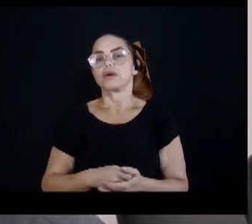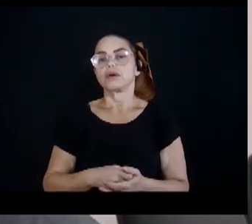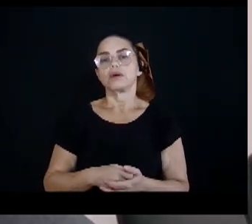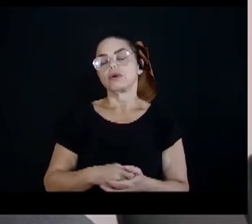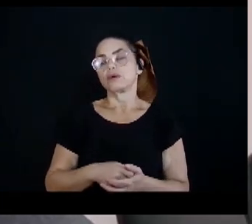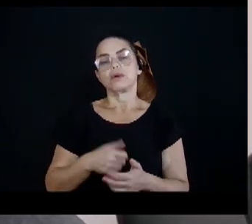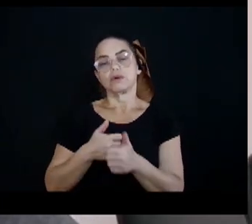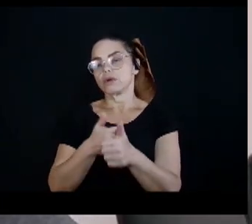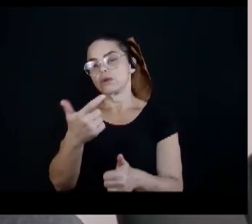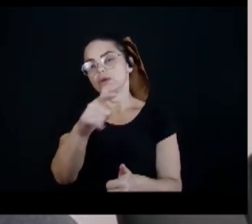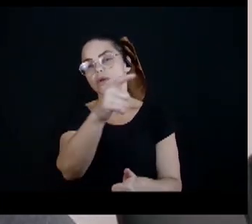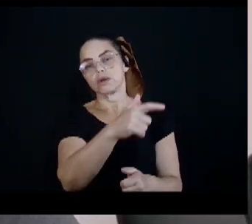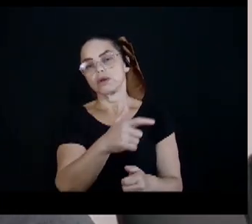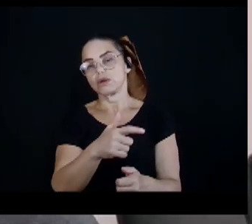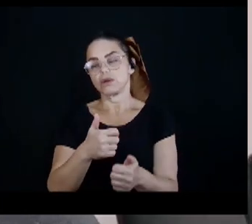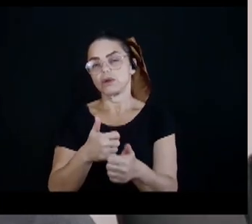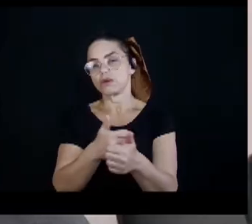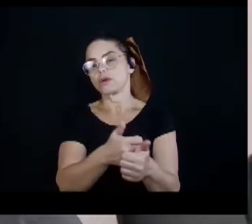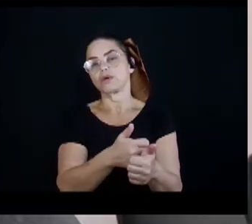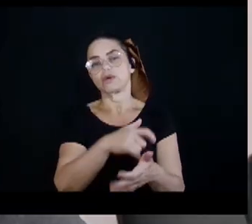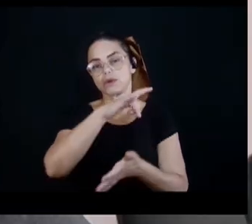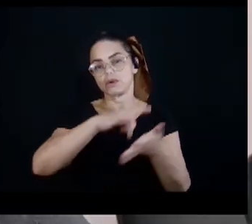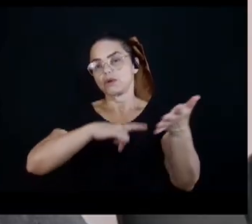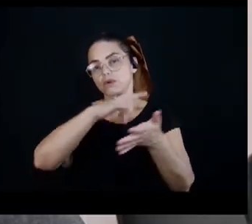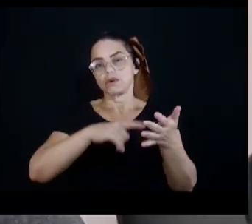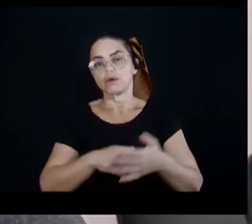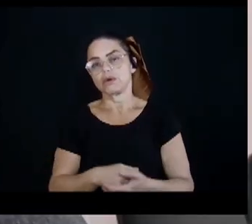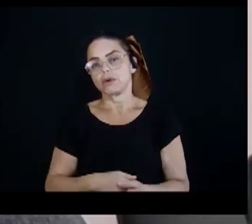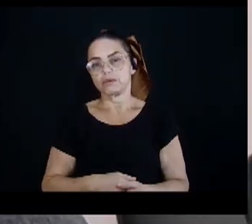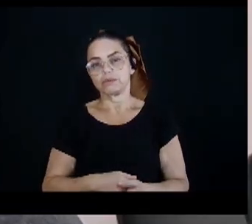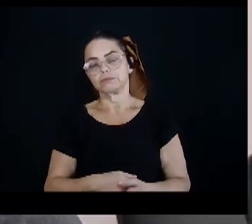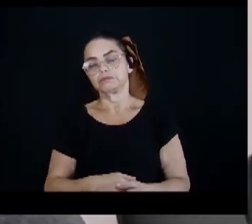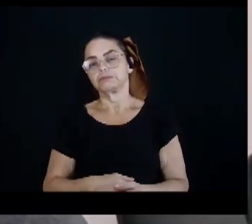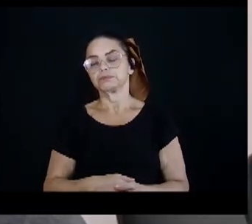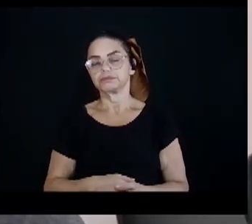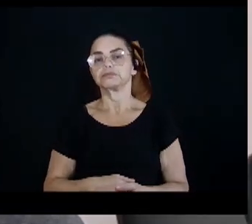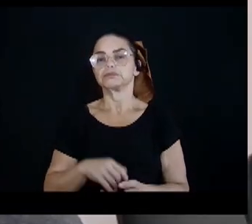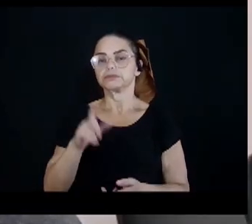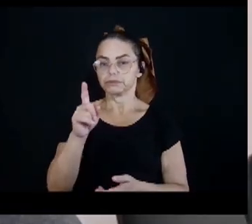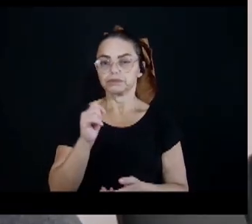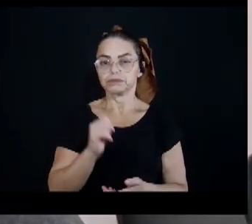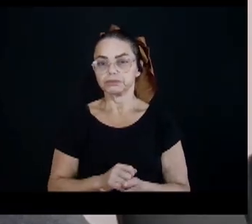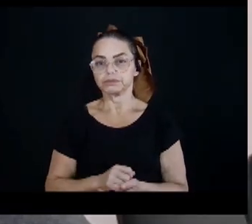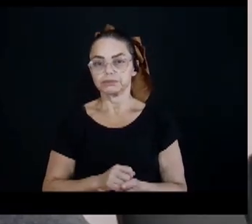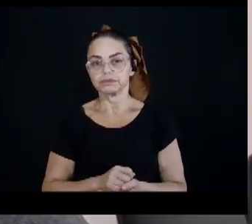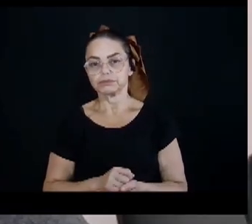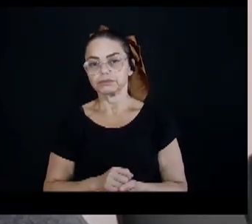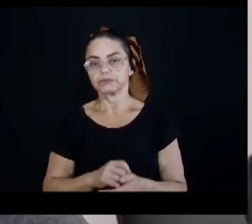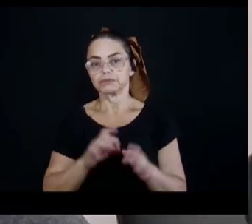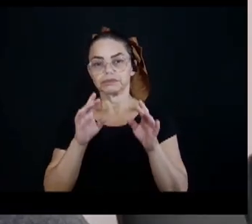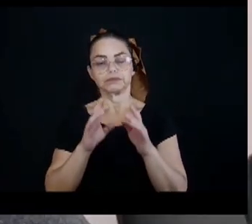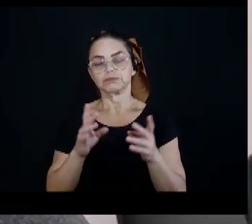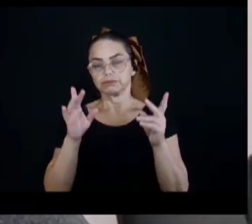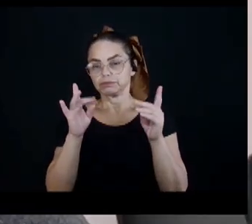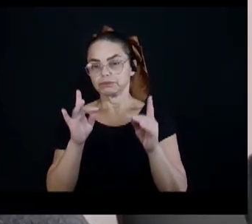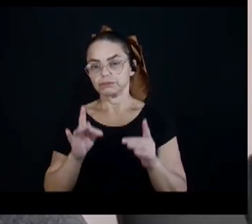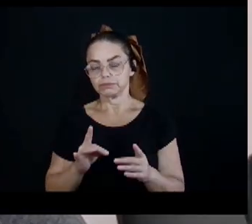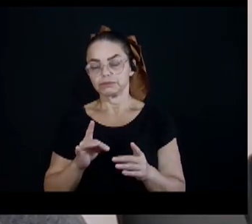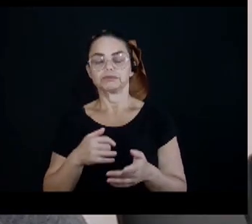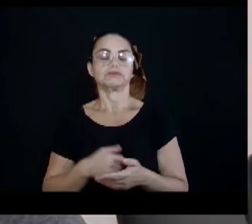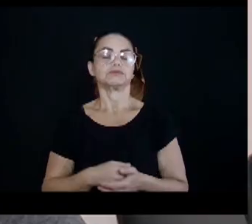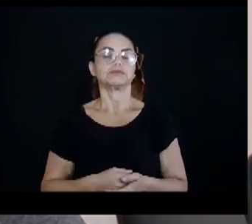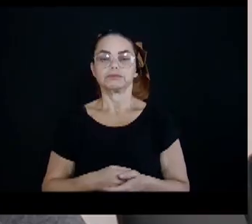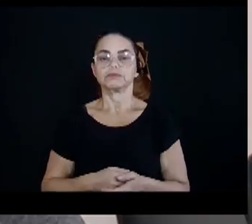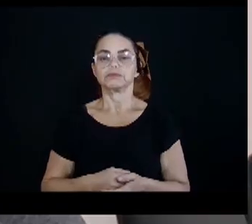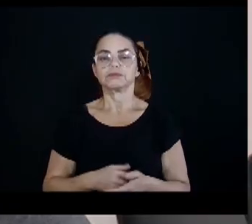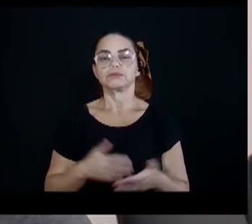sem exames, não sabe nem se pode estar tomando. Mas isso é algo inevitável. A gente viu hoje, agora recentemente, no